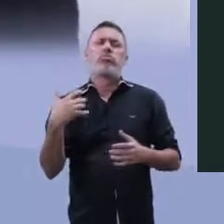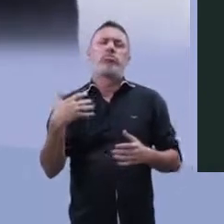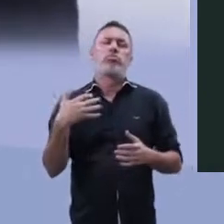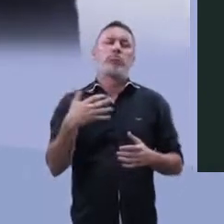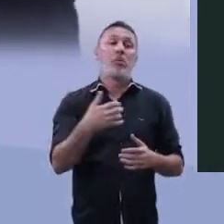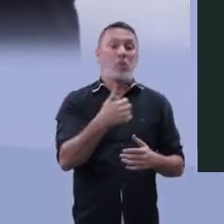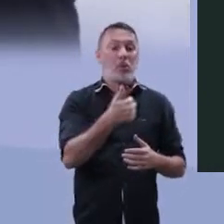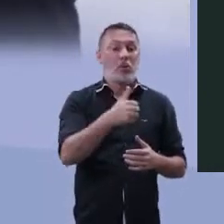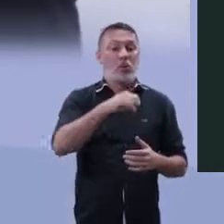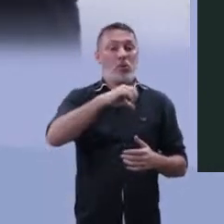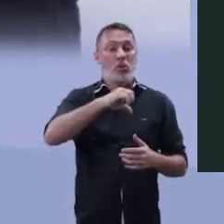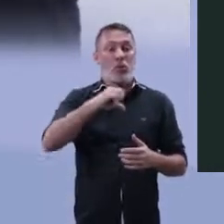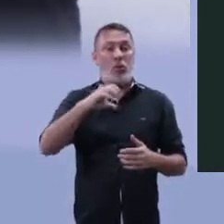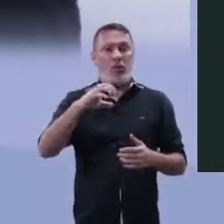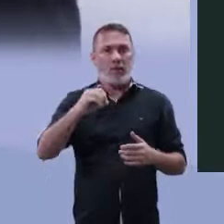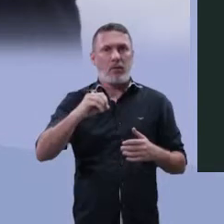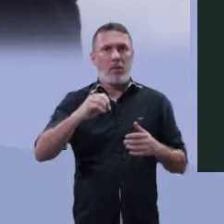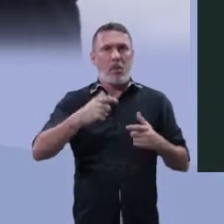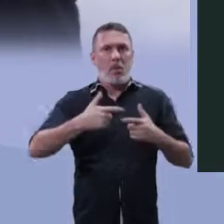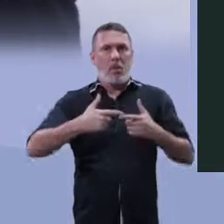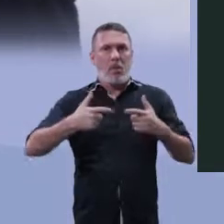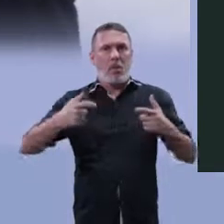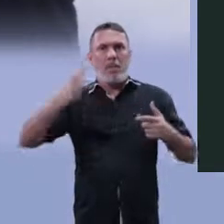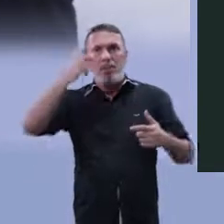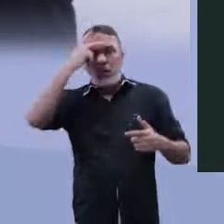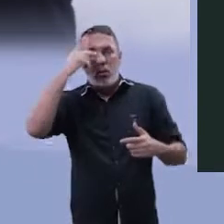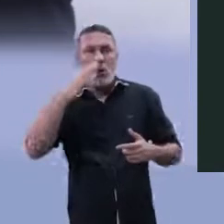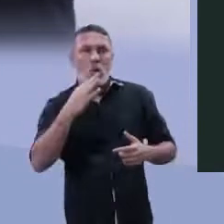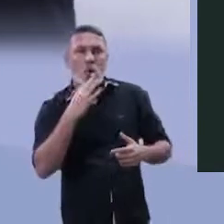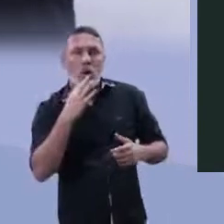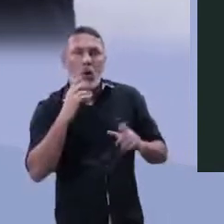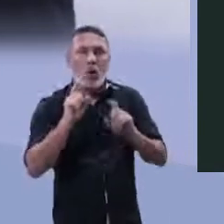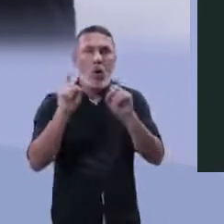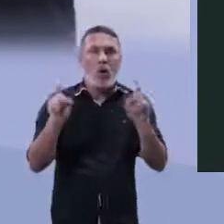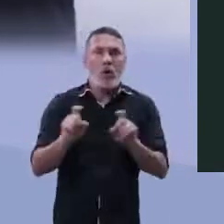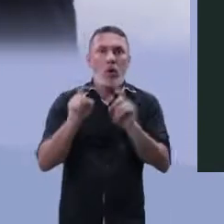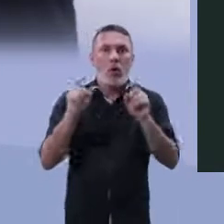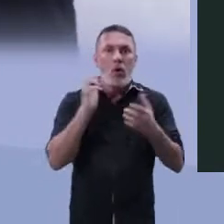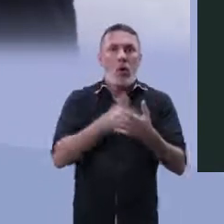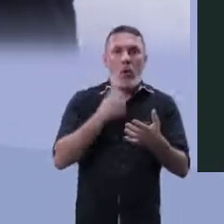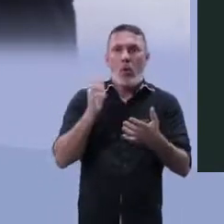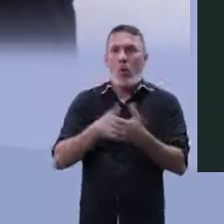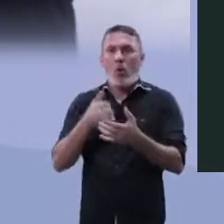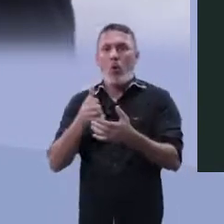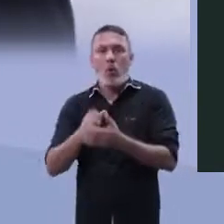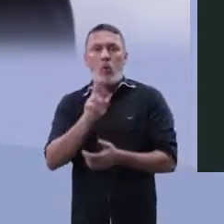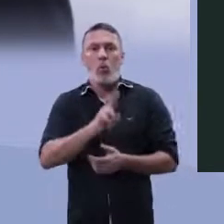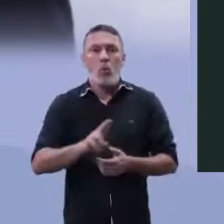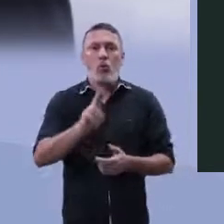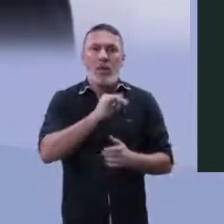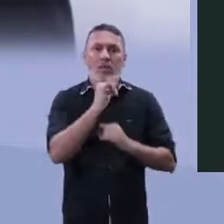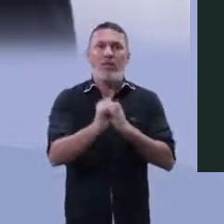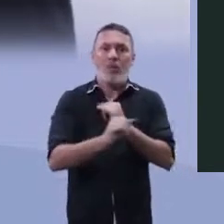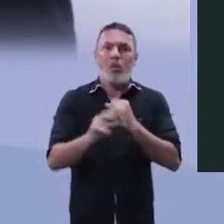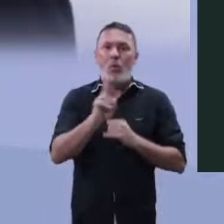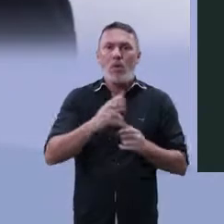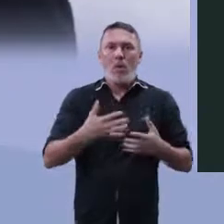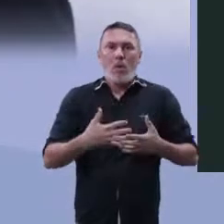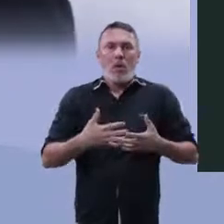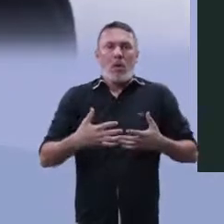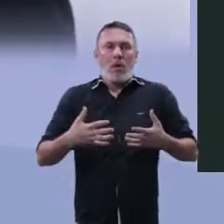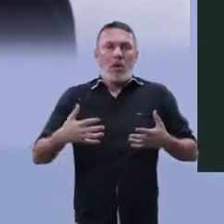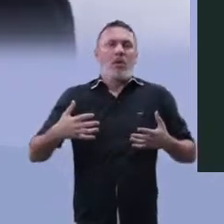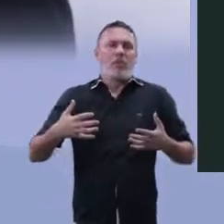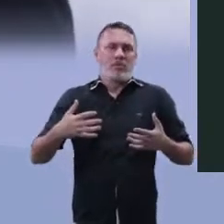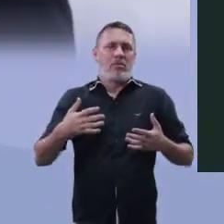60. Só no início, meados dos anos 90, ela é popularizada, né? Então, isso permite que um